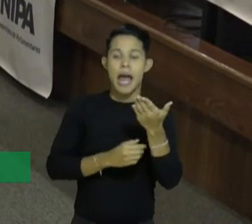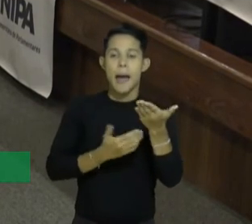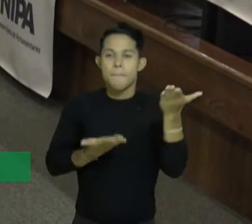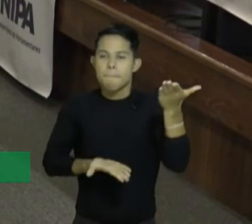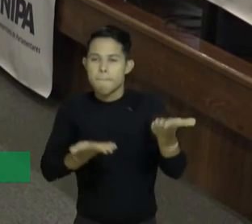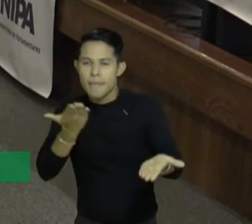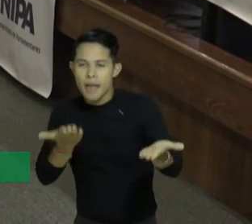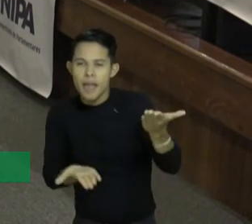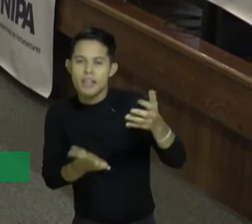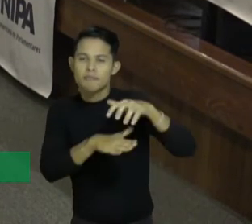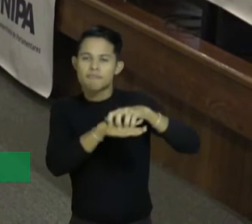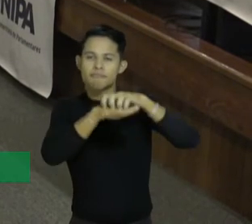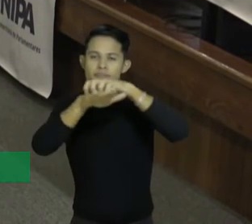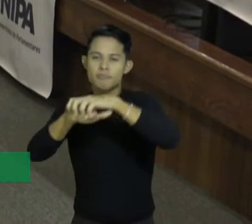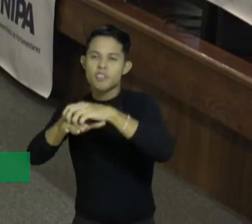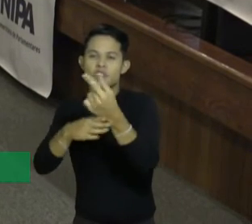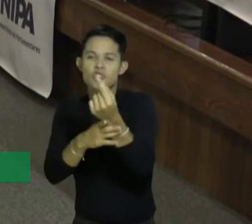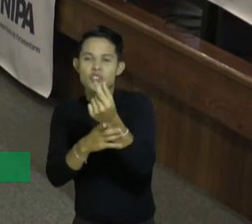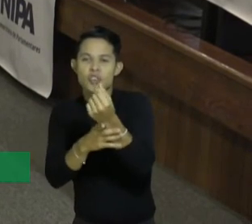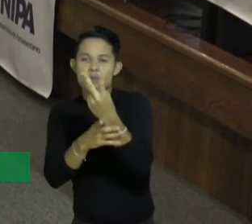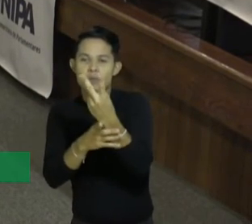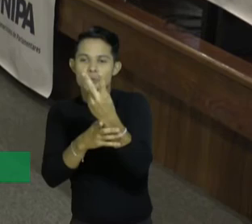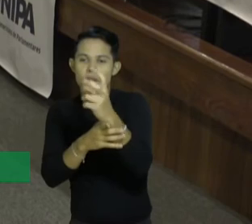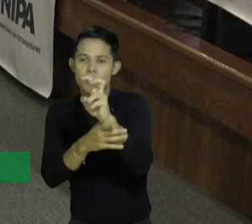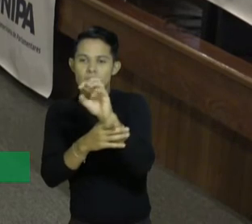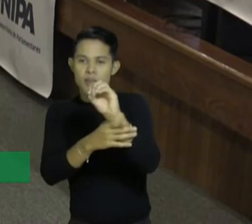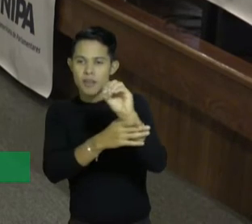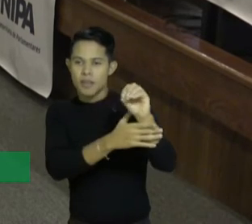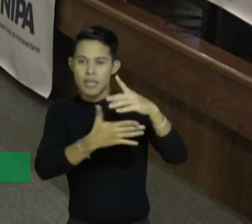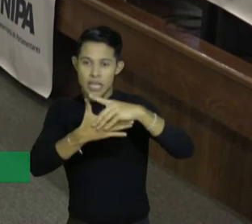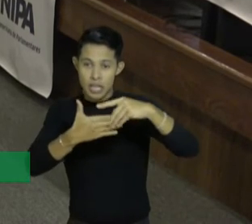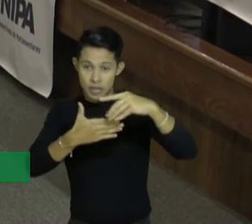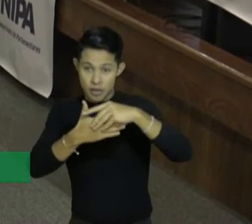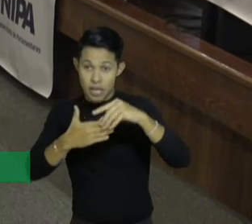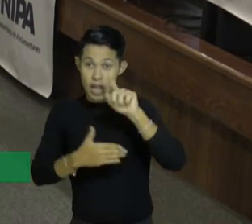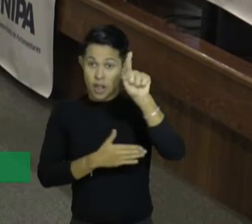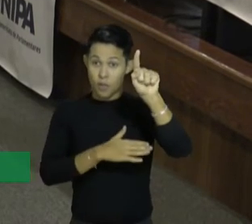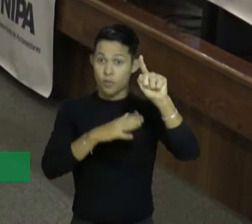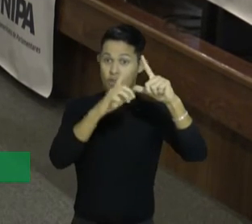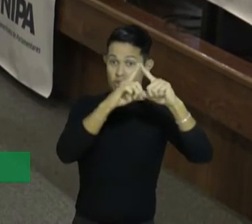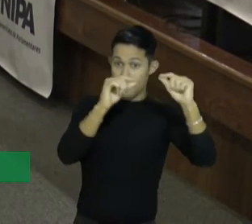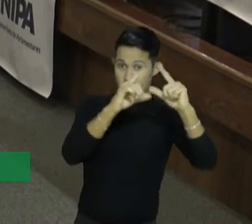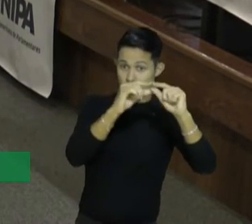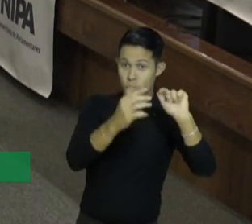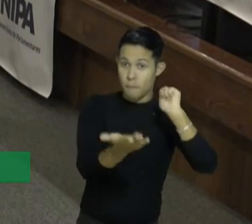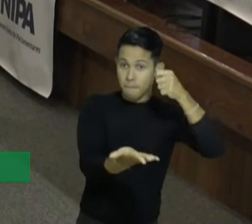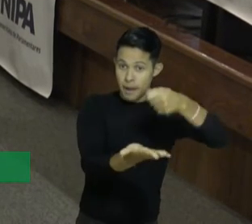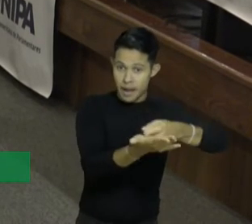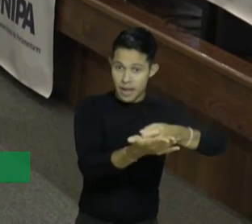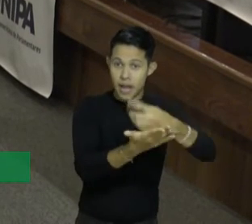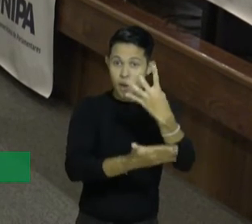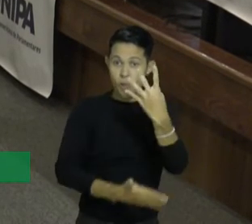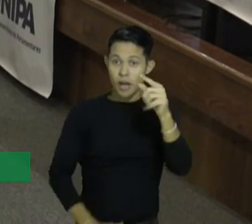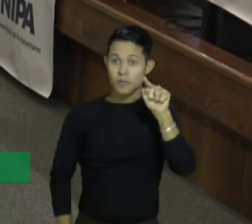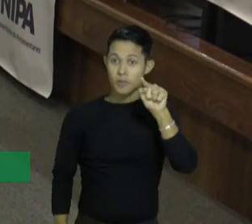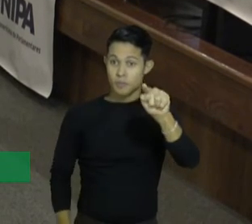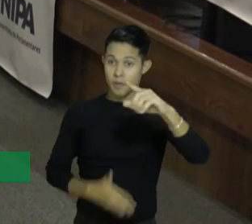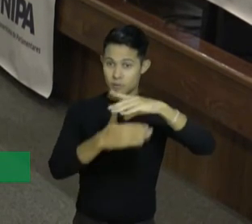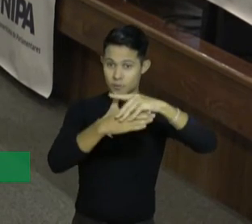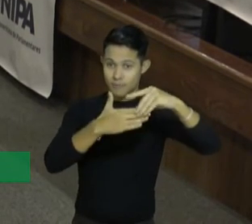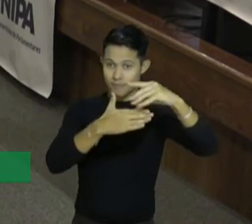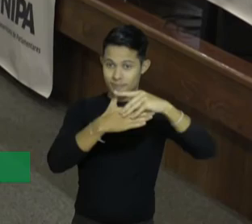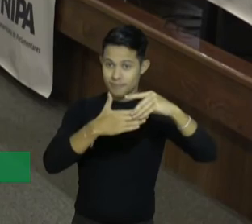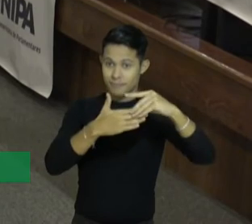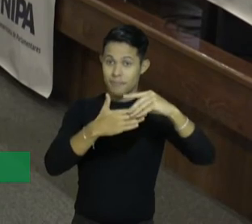é $500 à Tonelada o Japão paga $000 mas tem que trabalhar tem que fazer o que ele quer não